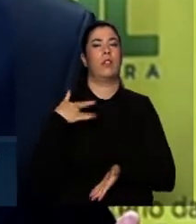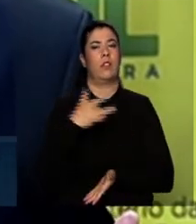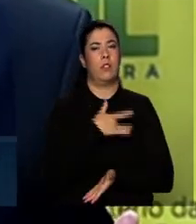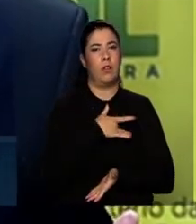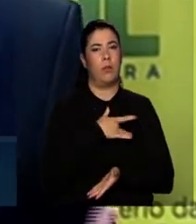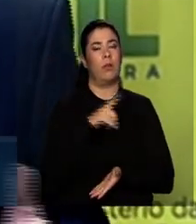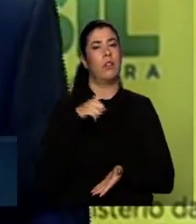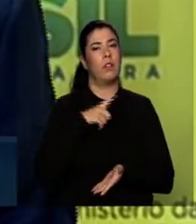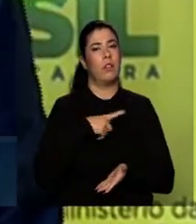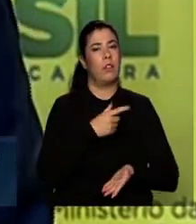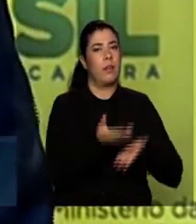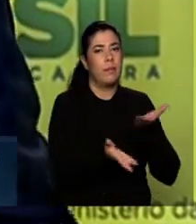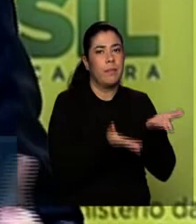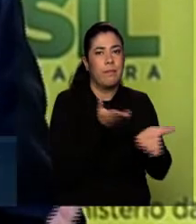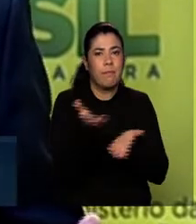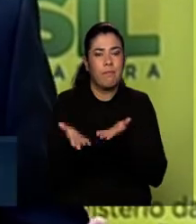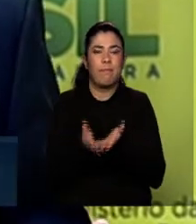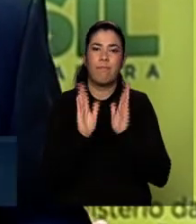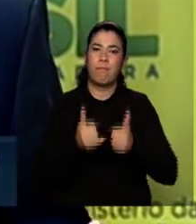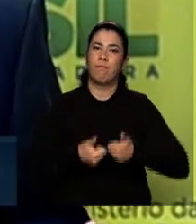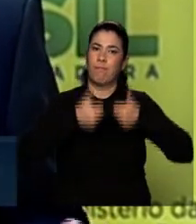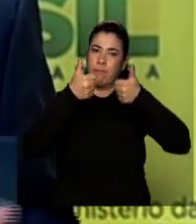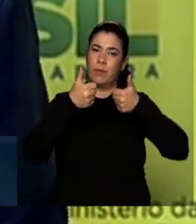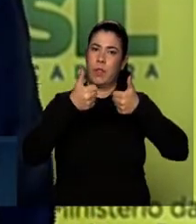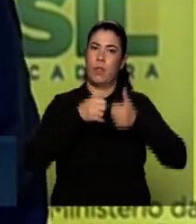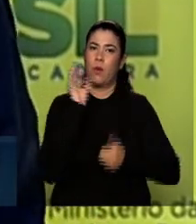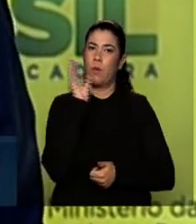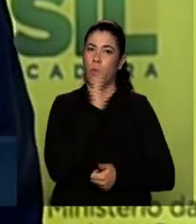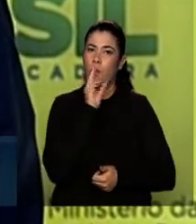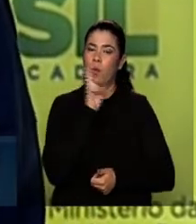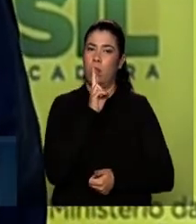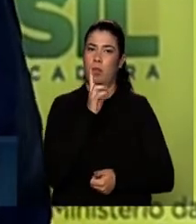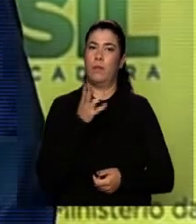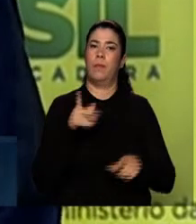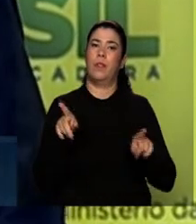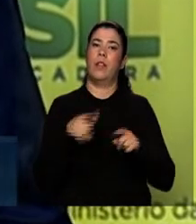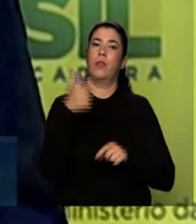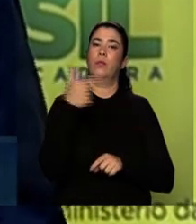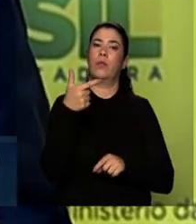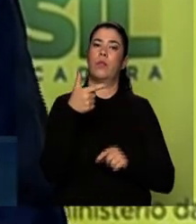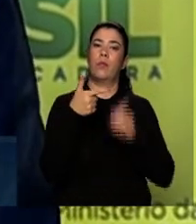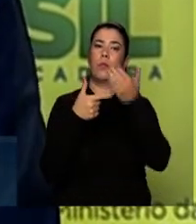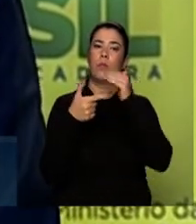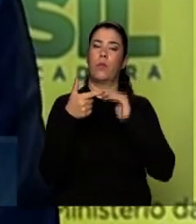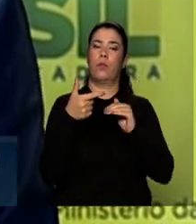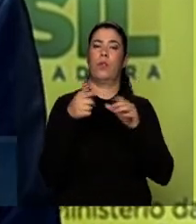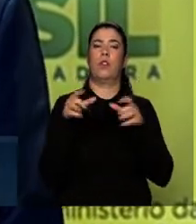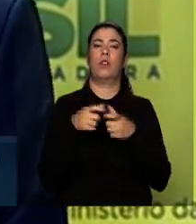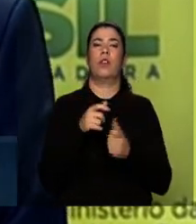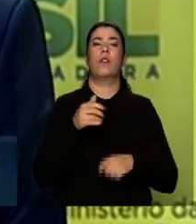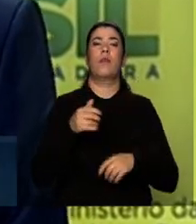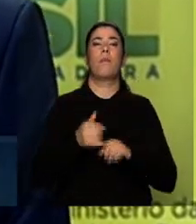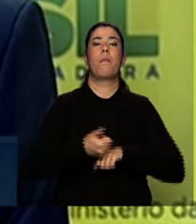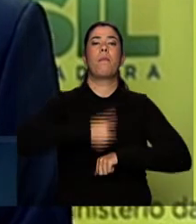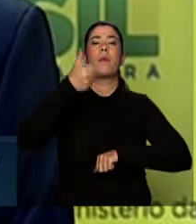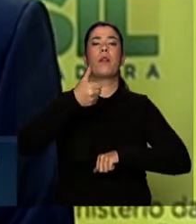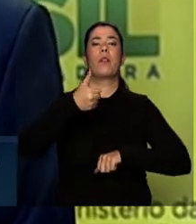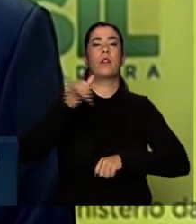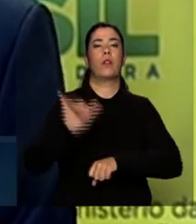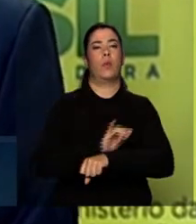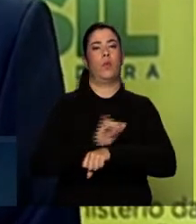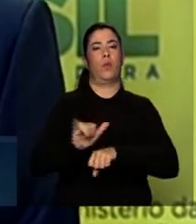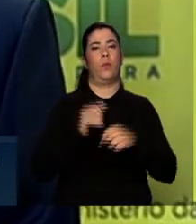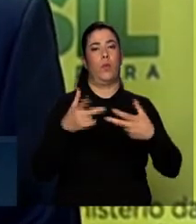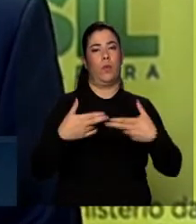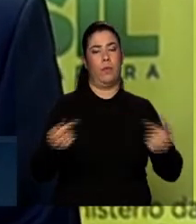medidas de provimento emergencial. Há um segundo eixo, que é o da melhoria da infraestrutura, e nós estamos investindo